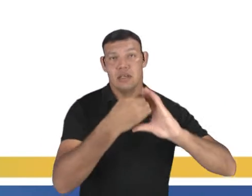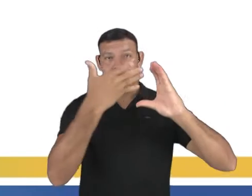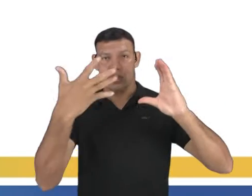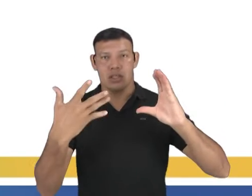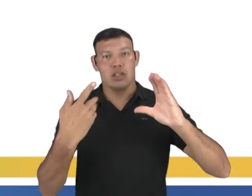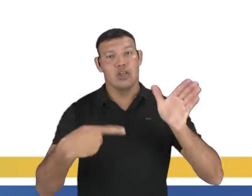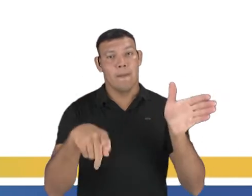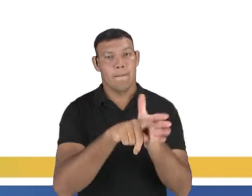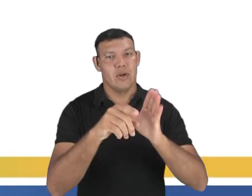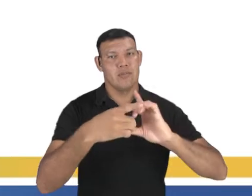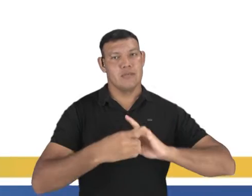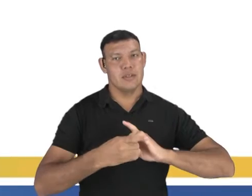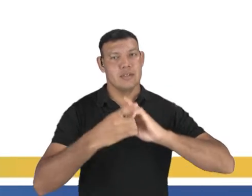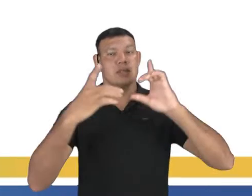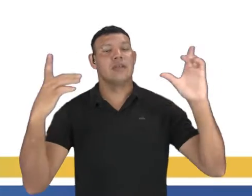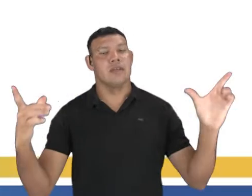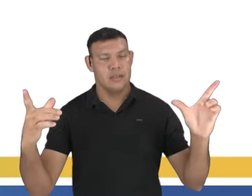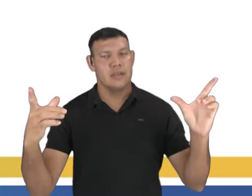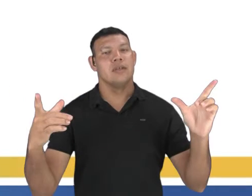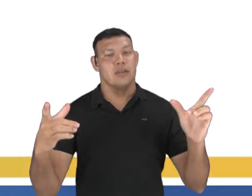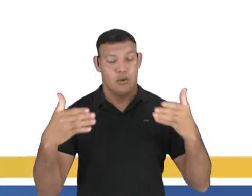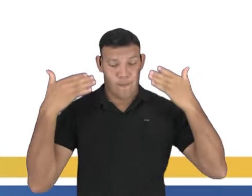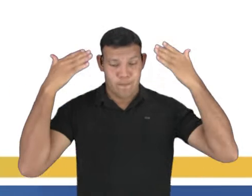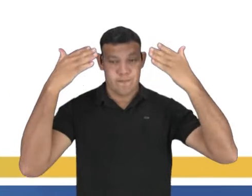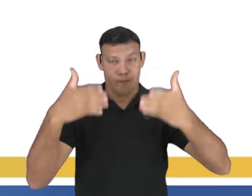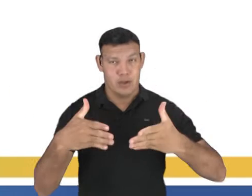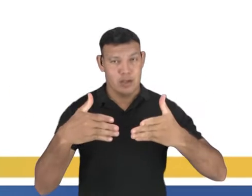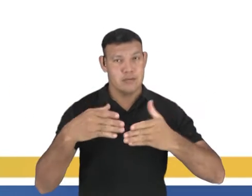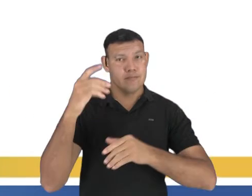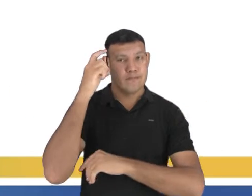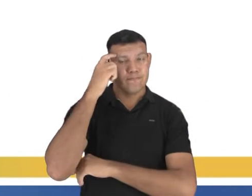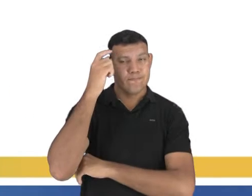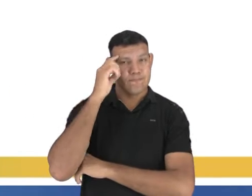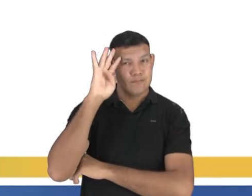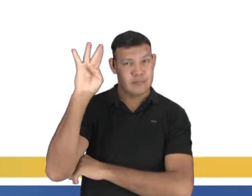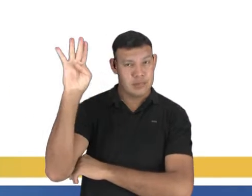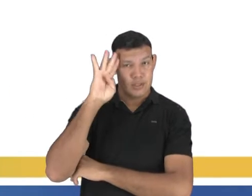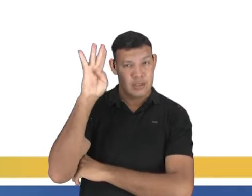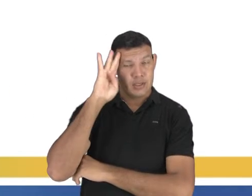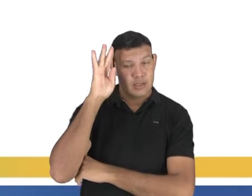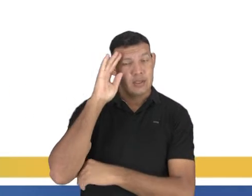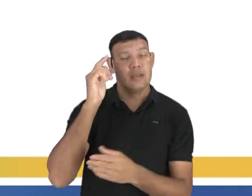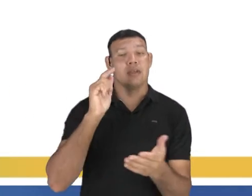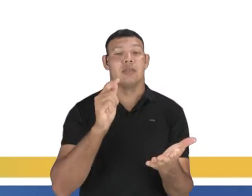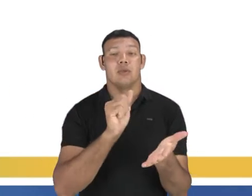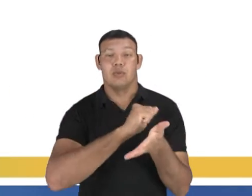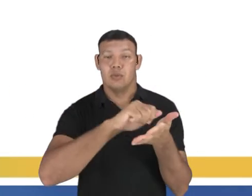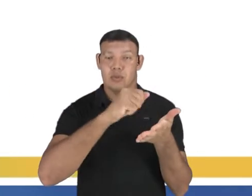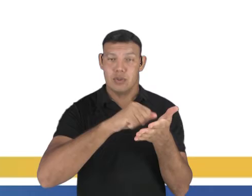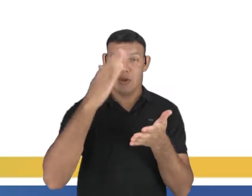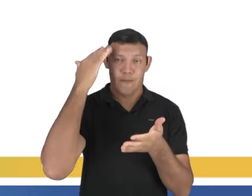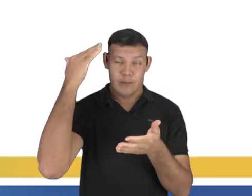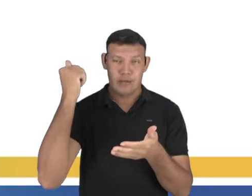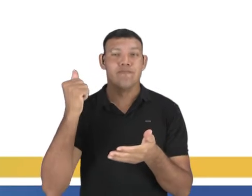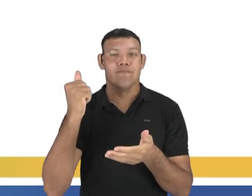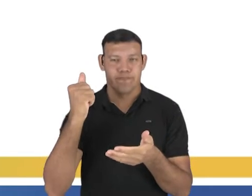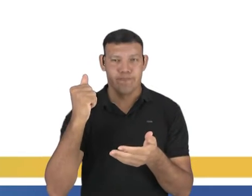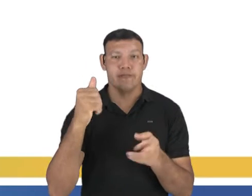da democracia, ressaltada pelo pensamento do Montesquieu, diz respeito